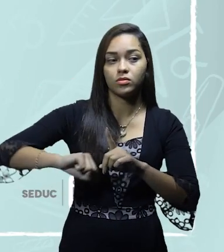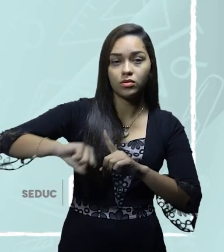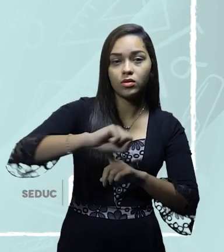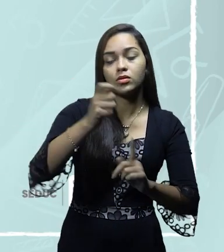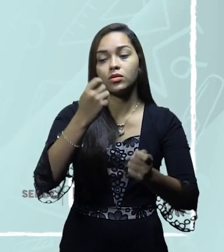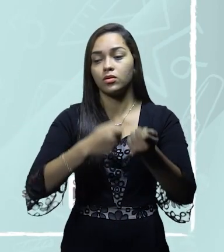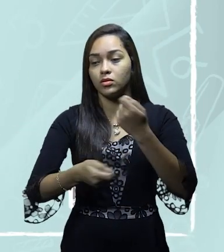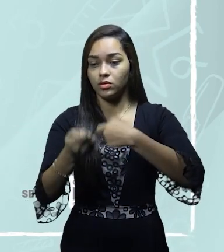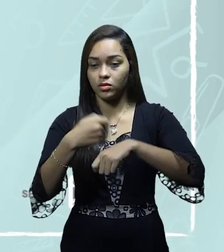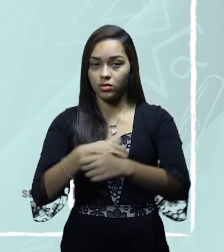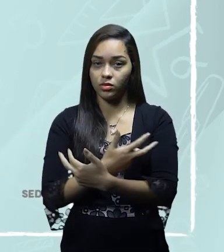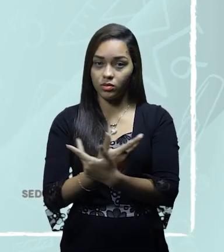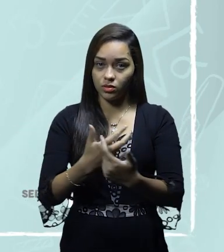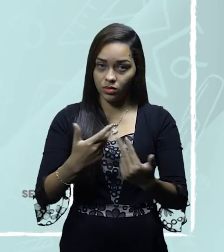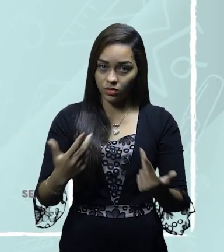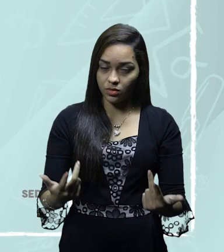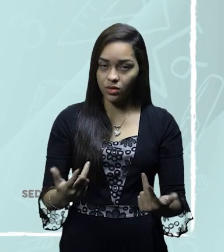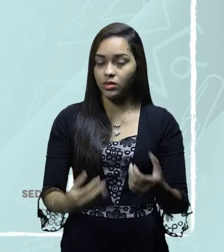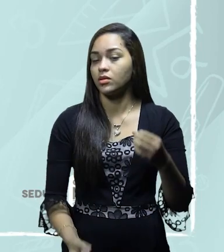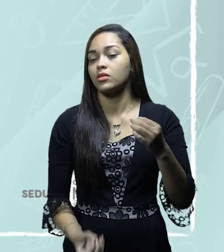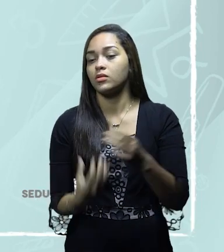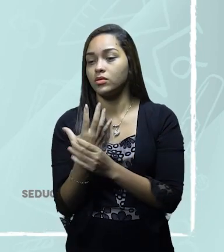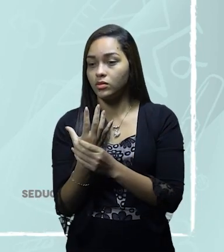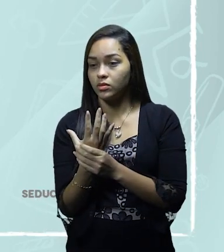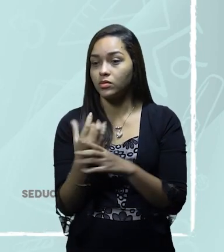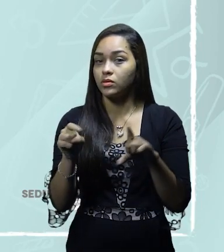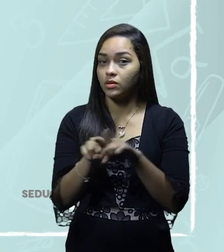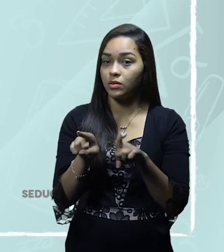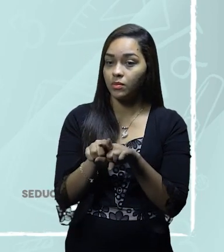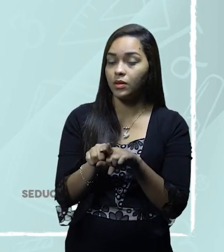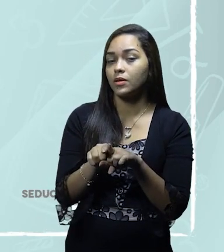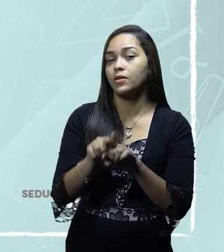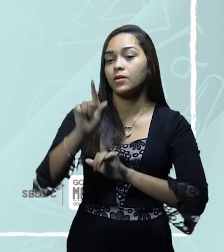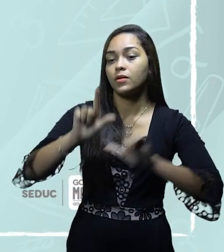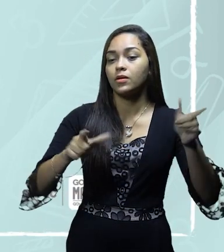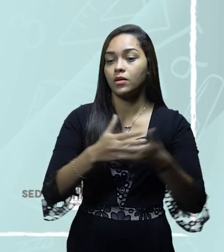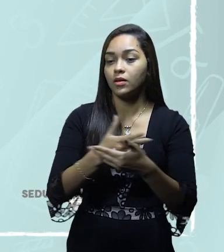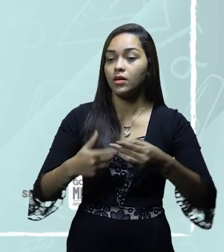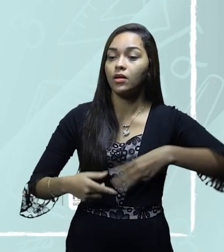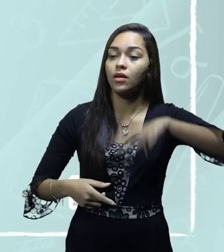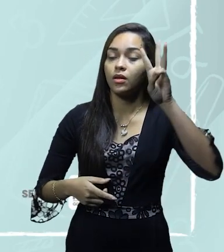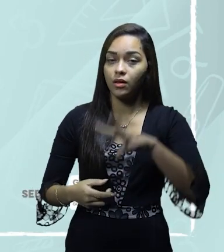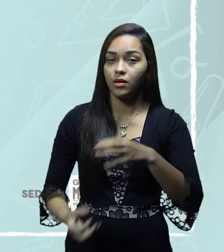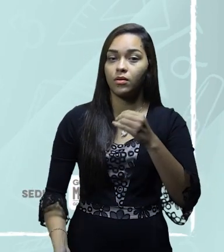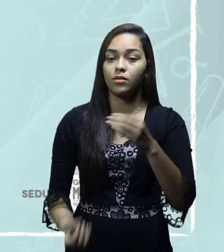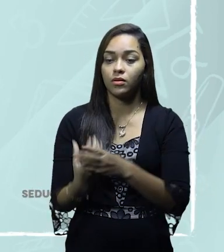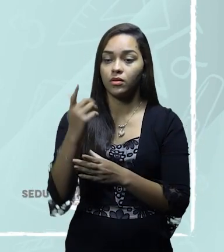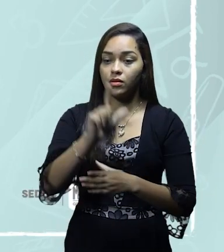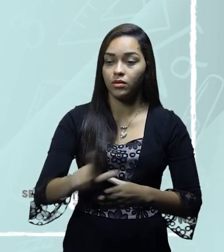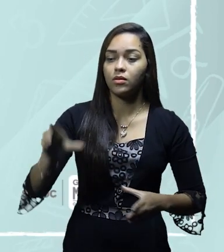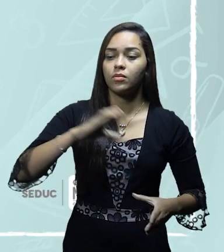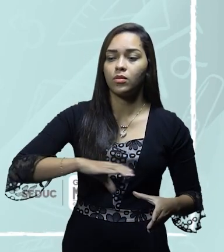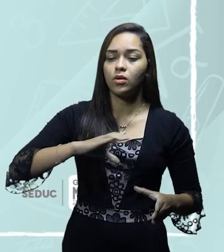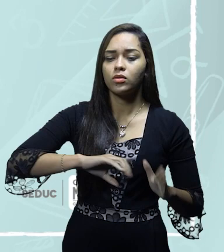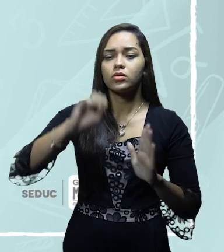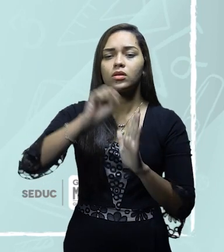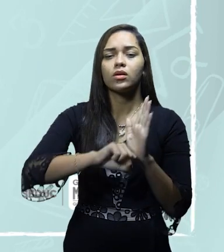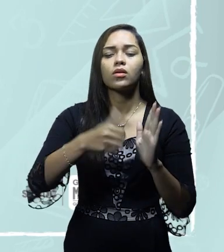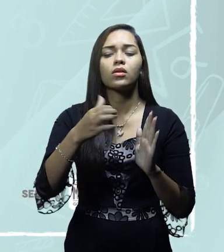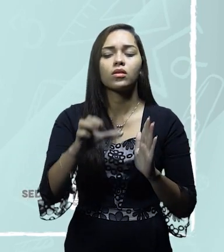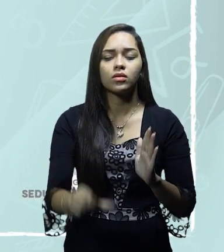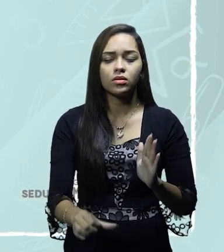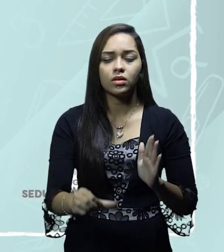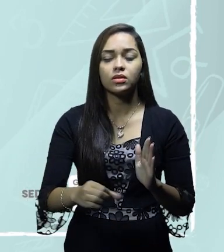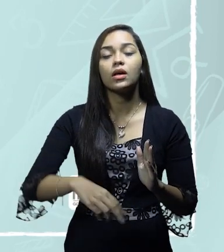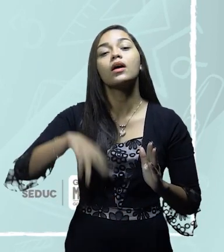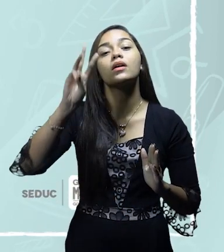de transformações, na ordem socioeconômica de muitas invenções, inclusive da imprensa, quem produzia literatura em